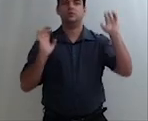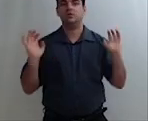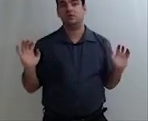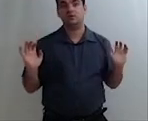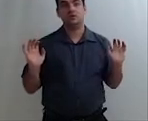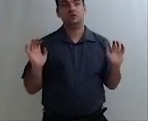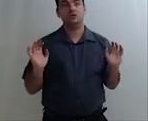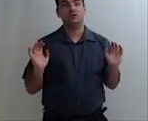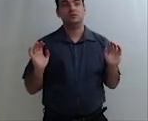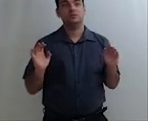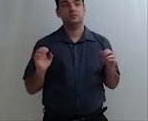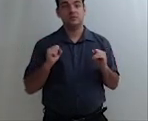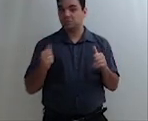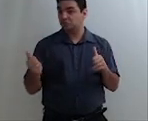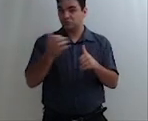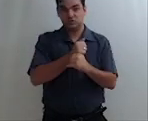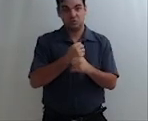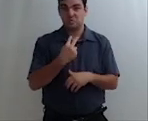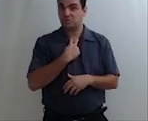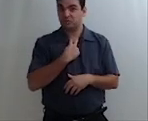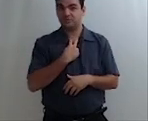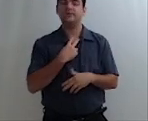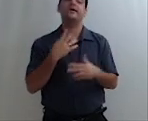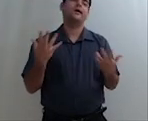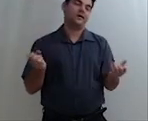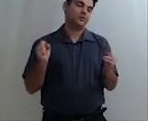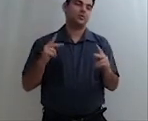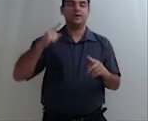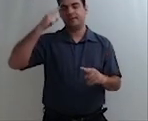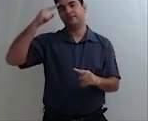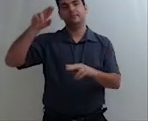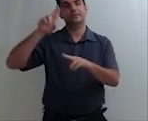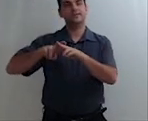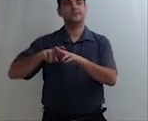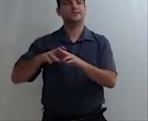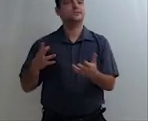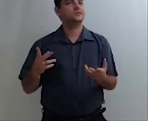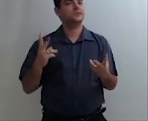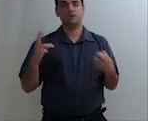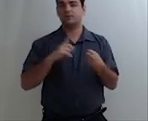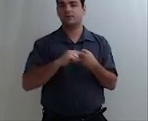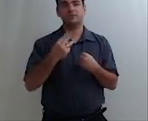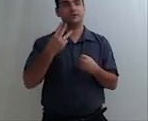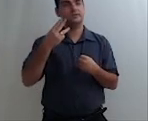substituir por alguma daquelas medidas cautelares e ver da prisão os elencadas no artigo